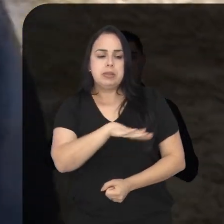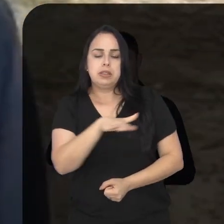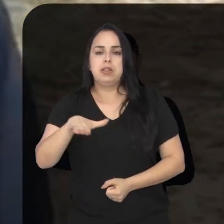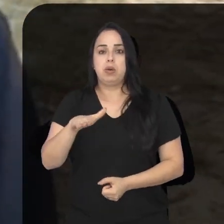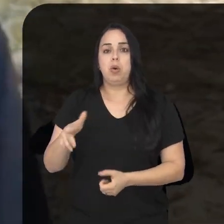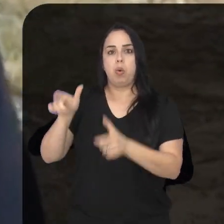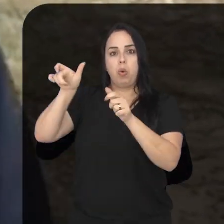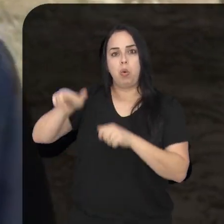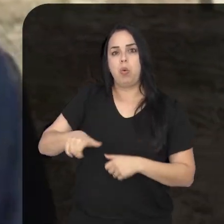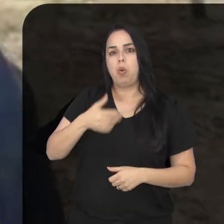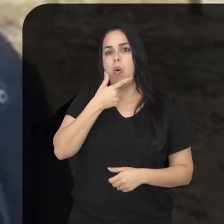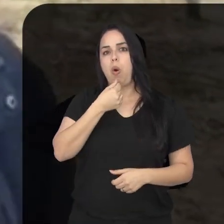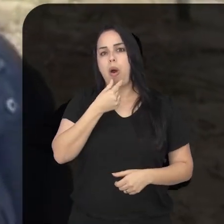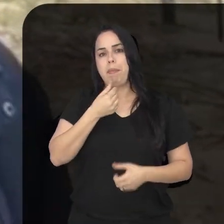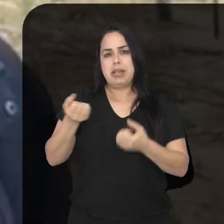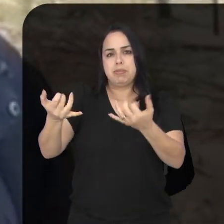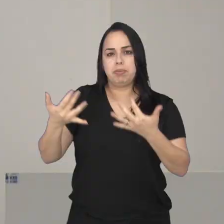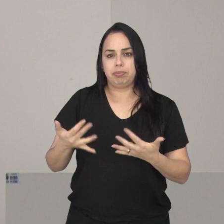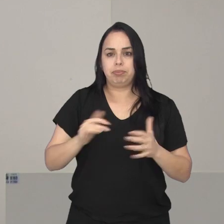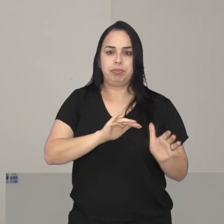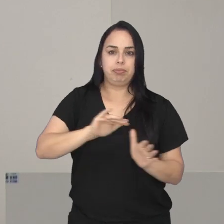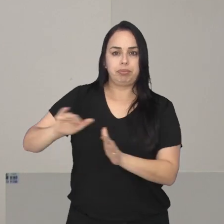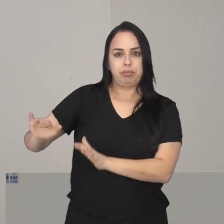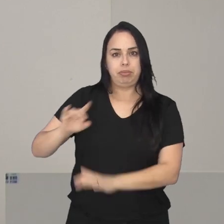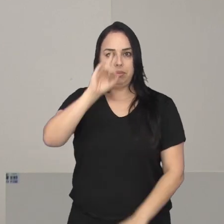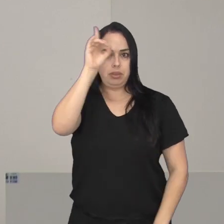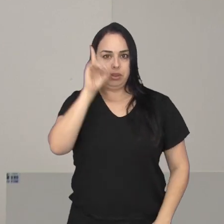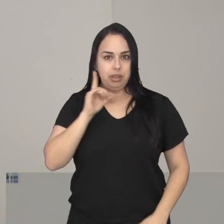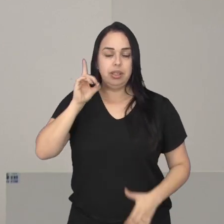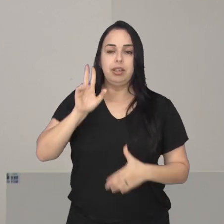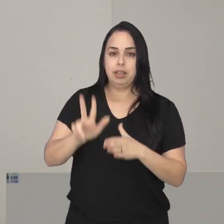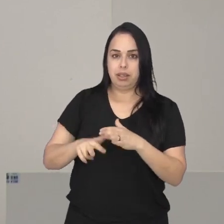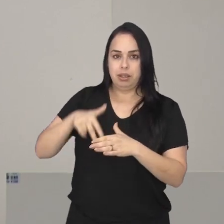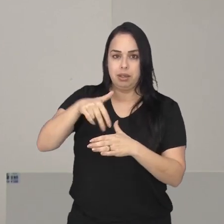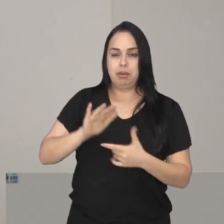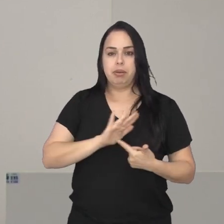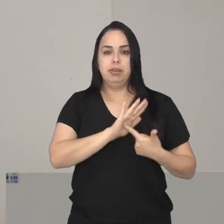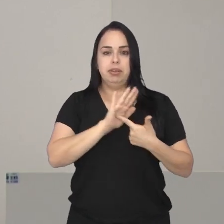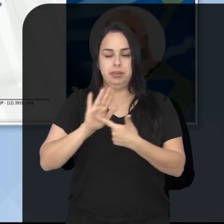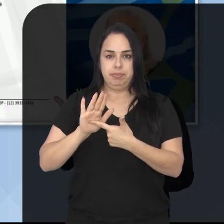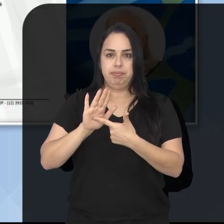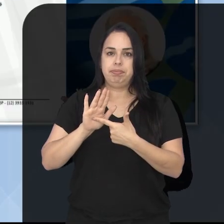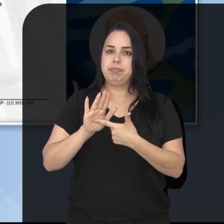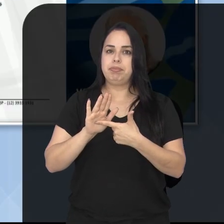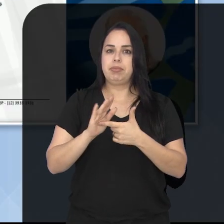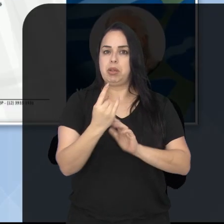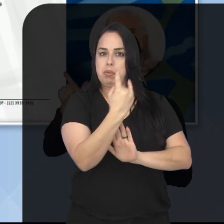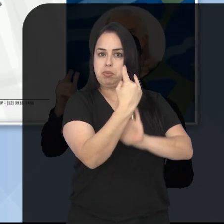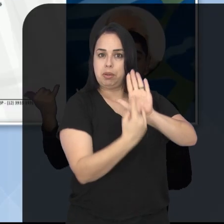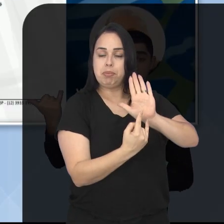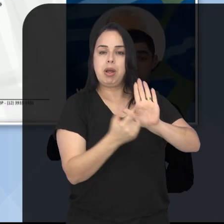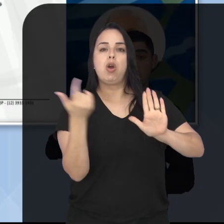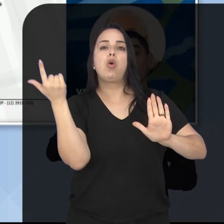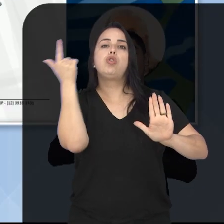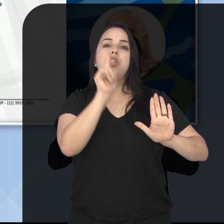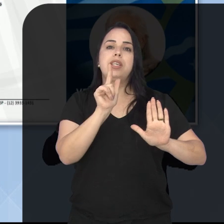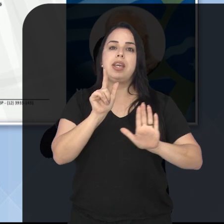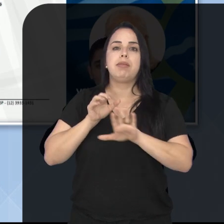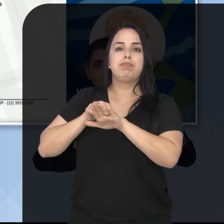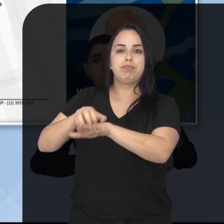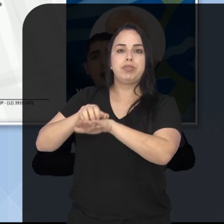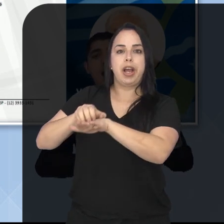apontado em um depoimento de um morador também na Tribuna vereadora Dulce Rita apresentou o resultado de uma liminar para